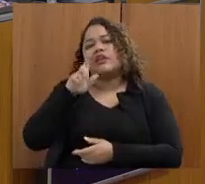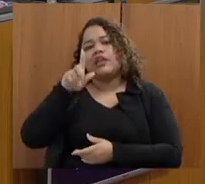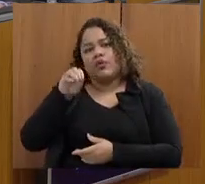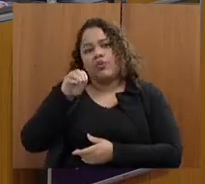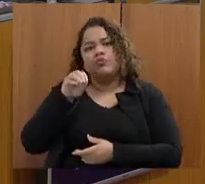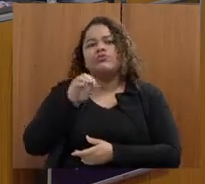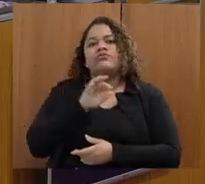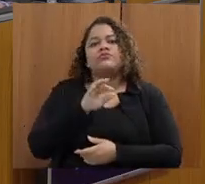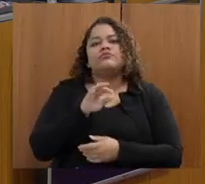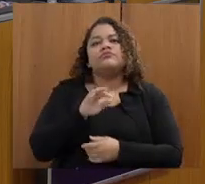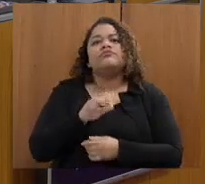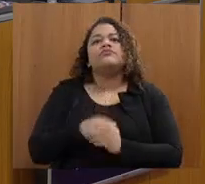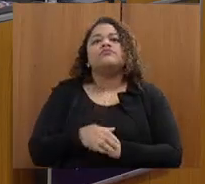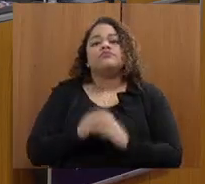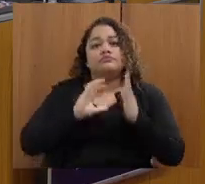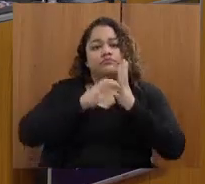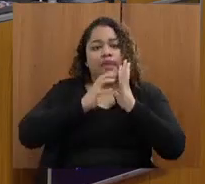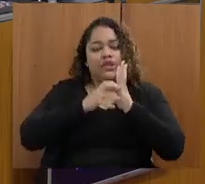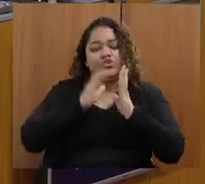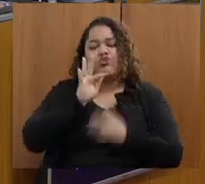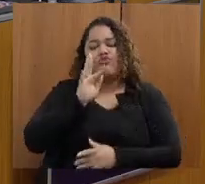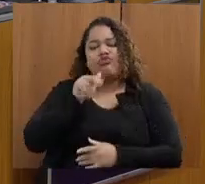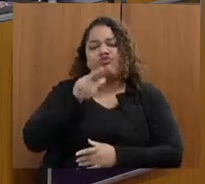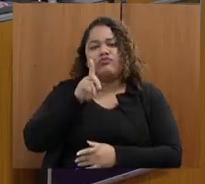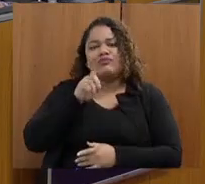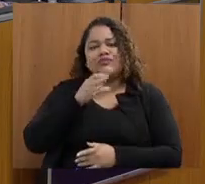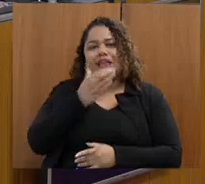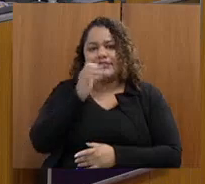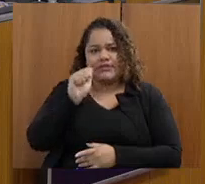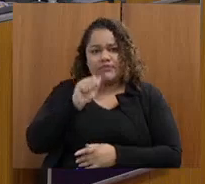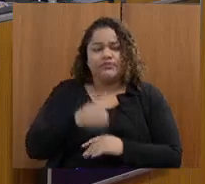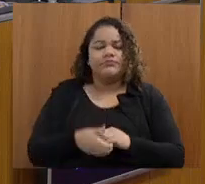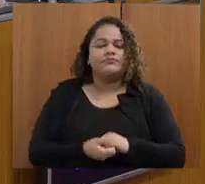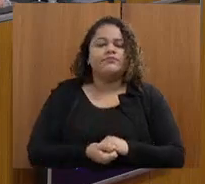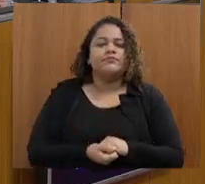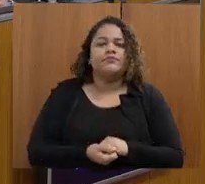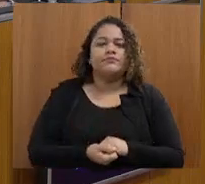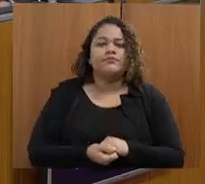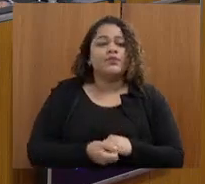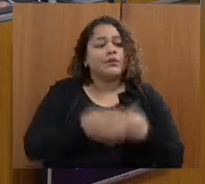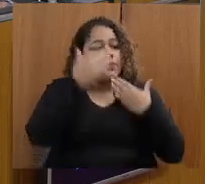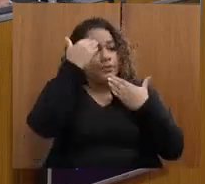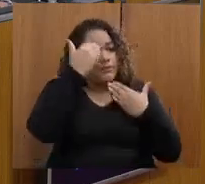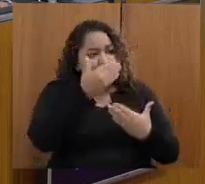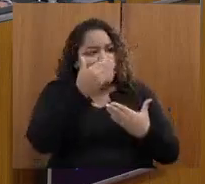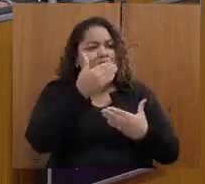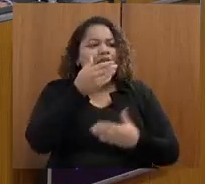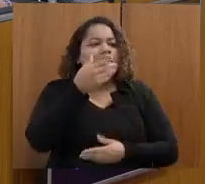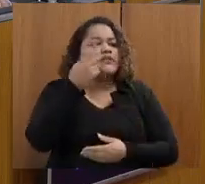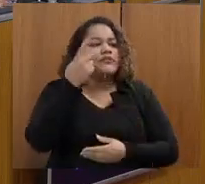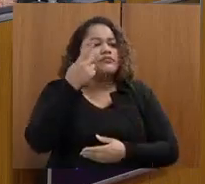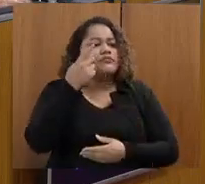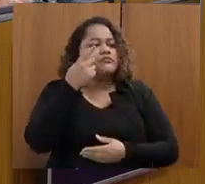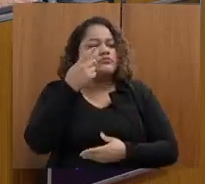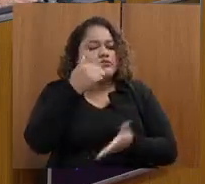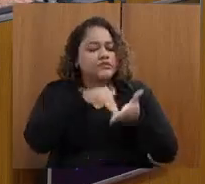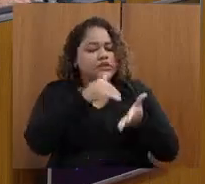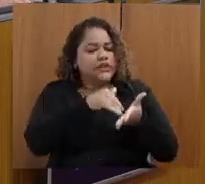secretário Igor obrigado então e eu concluo a minha fala presidente